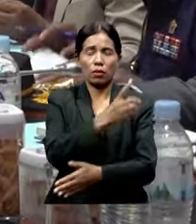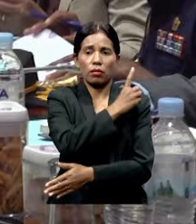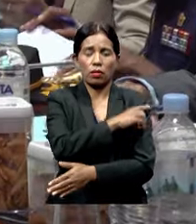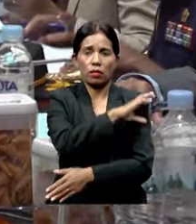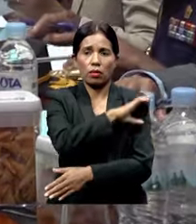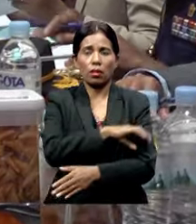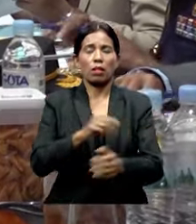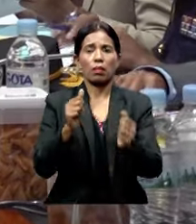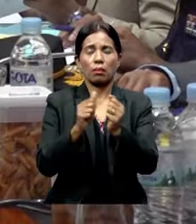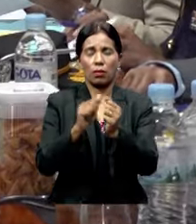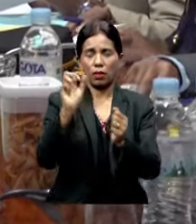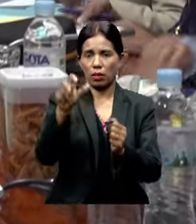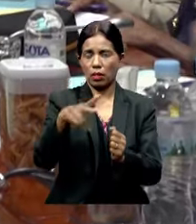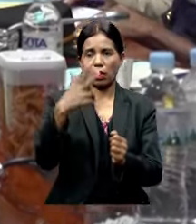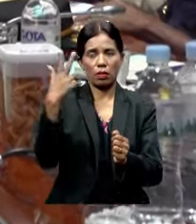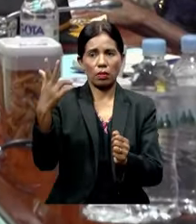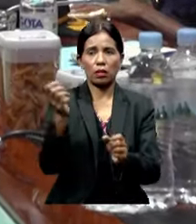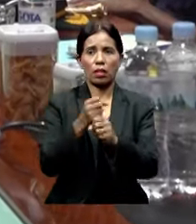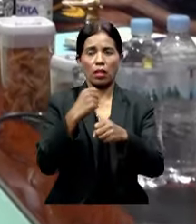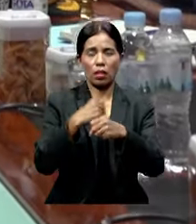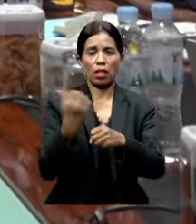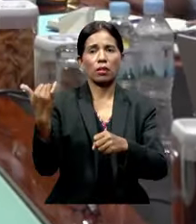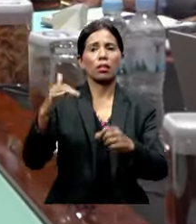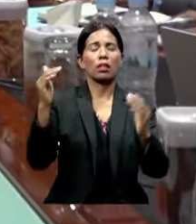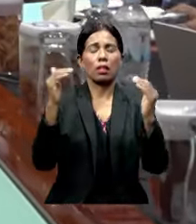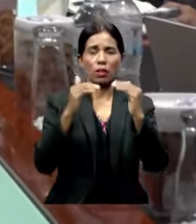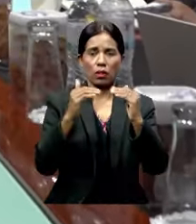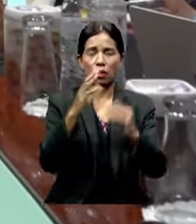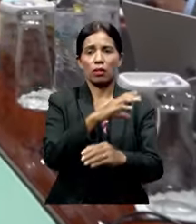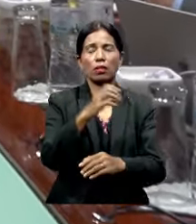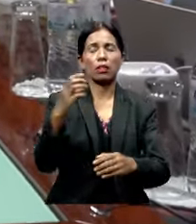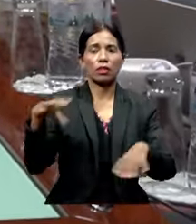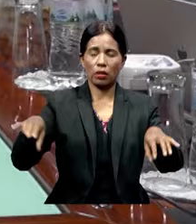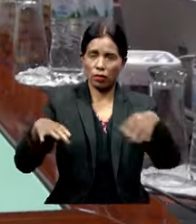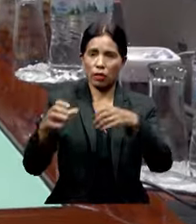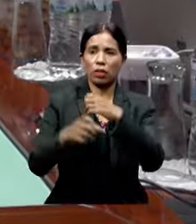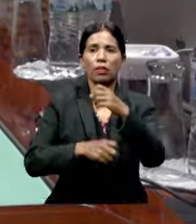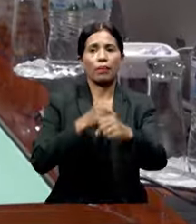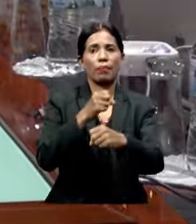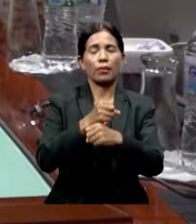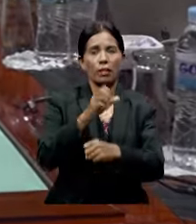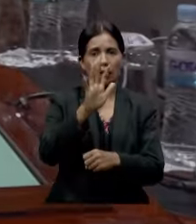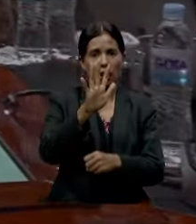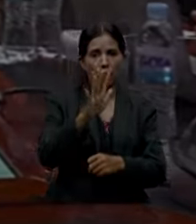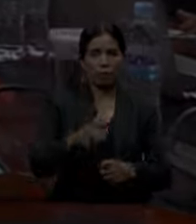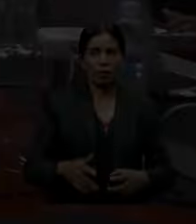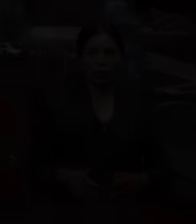Hamutuk na Insanulu Recintolu, nebe se halao sirane mandato durante Tinan Lima. Bem-vinda, Simenes Agostino da Costa, GMN.